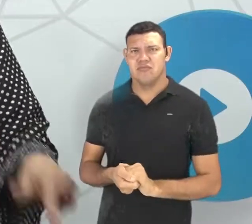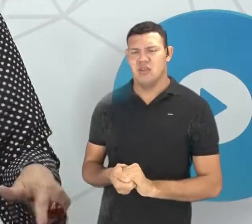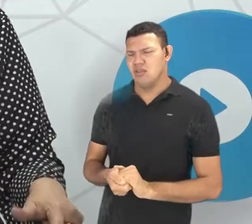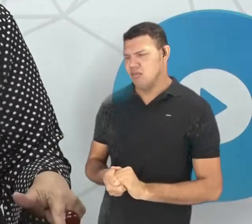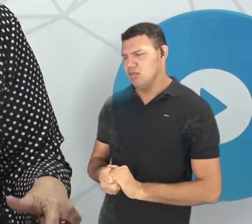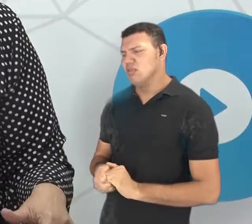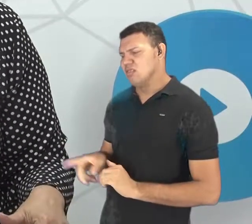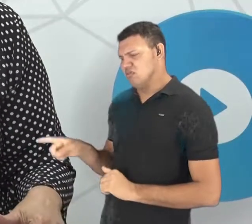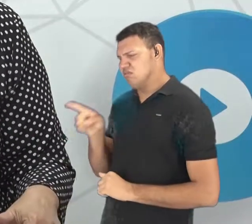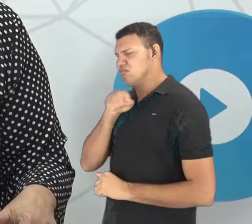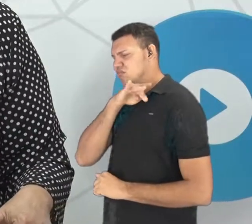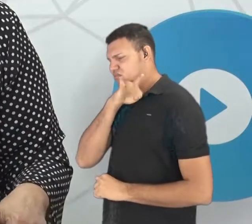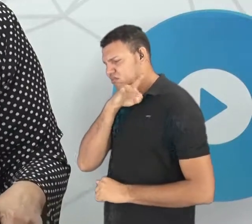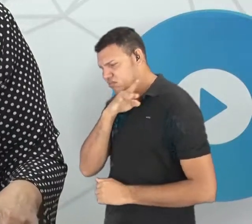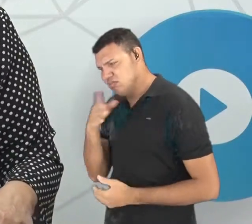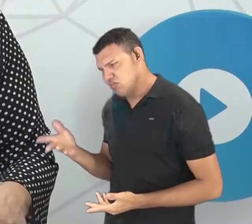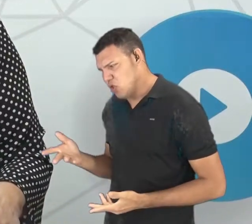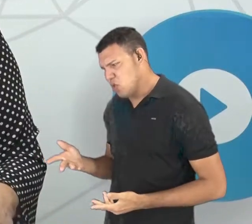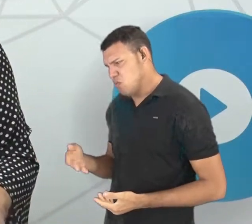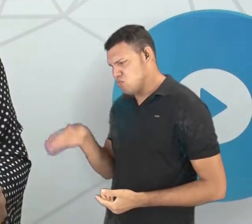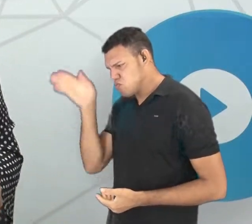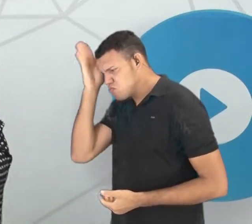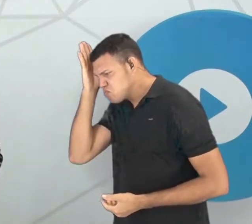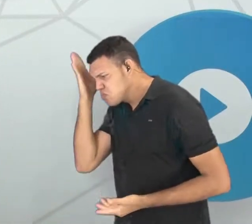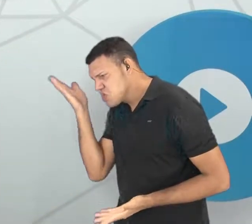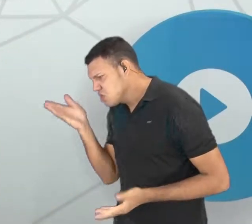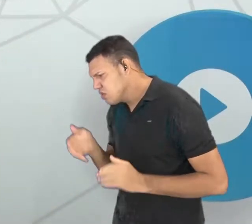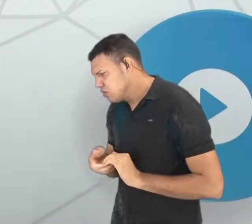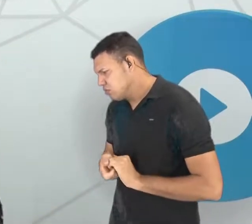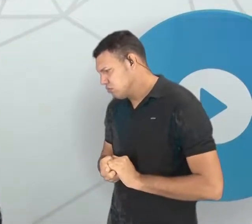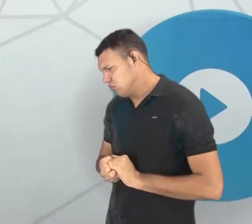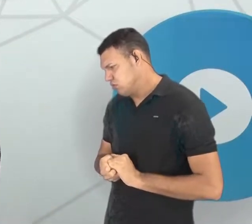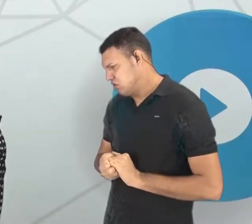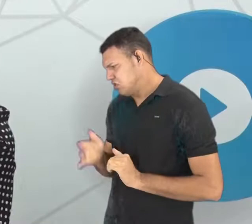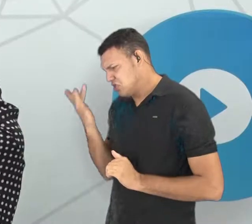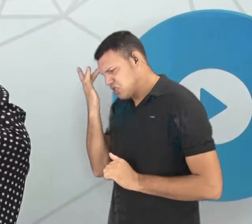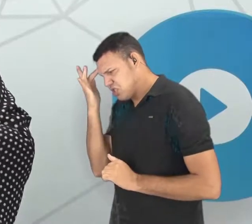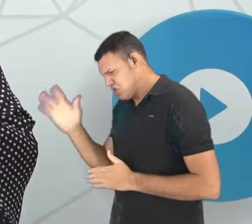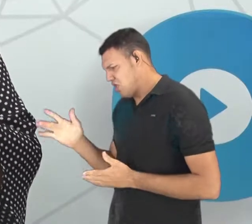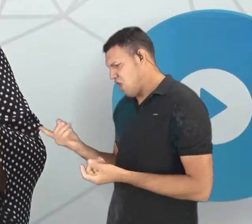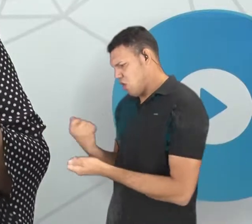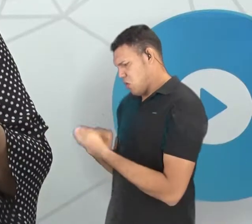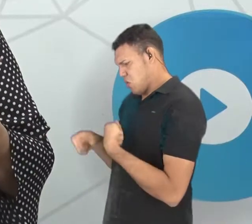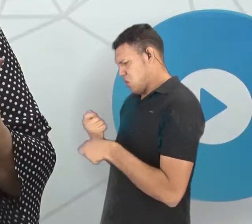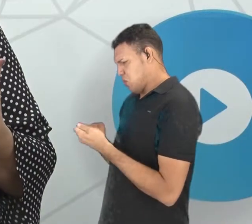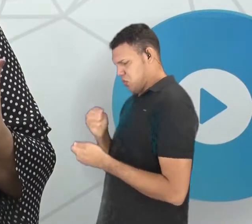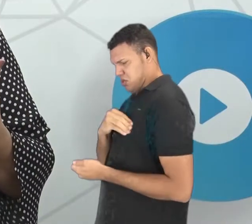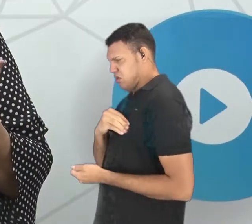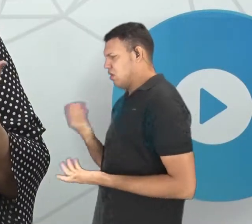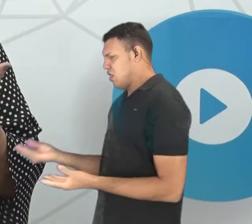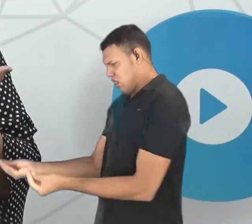considerada incapaz para administrar os seus salários. E tem as formas mais